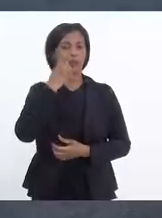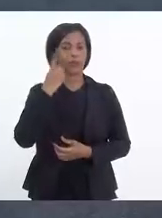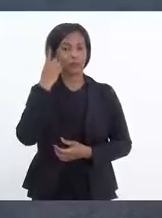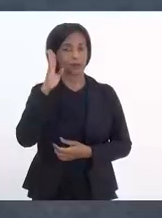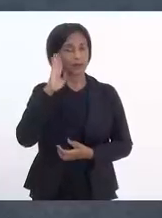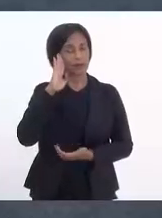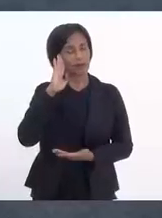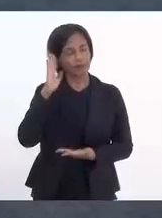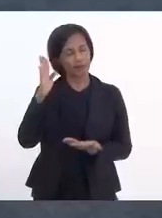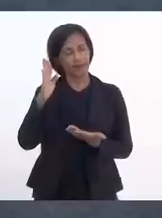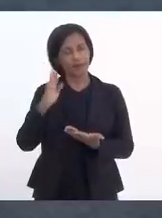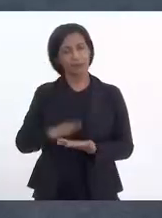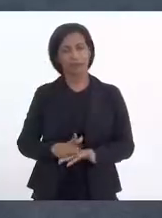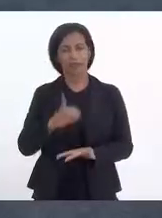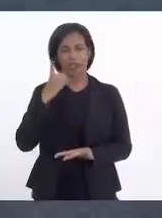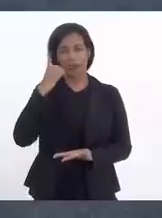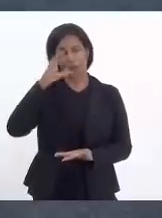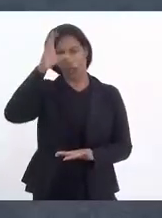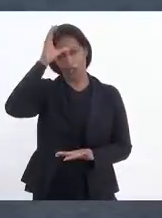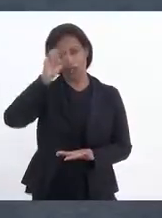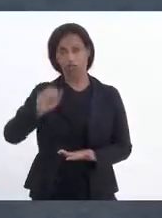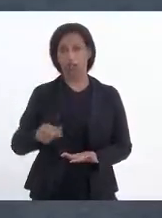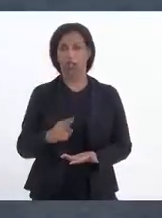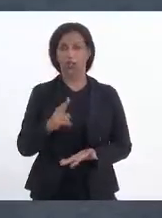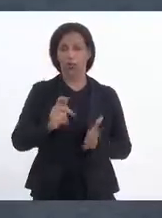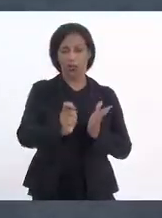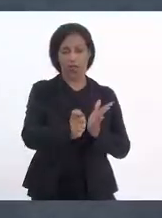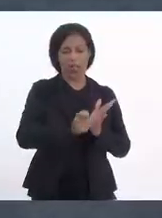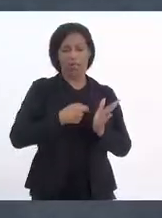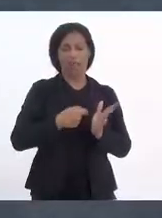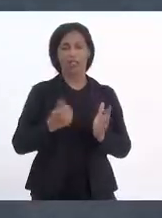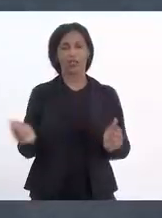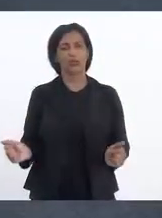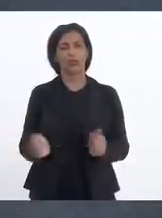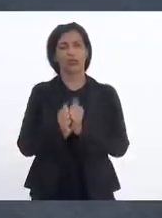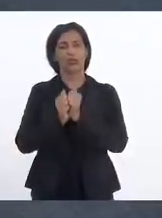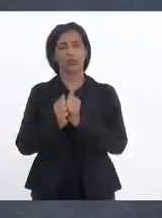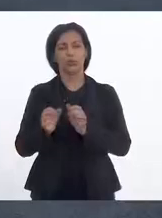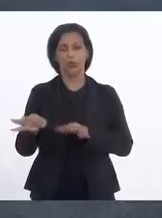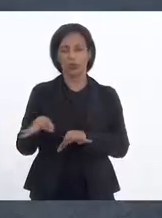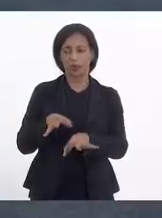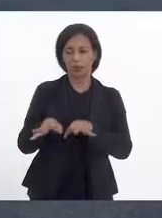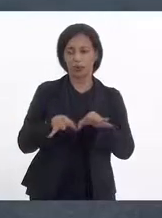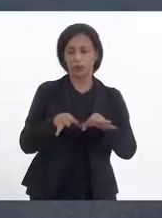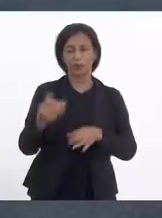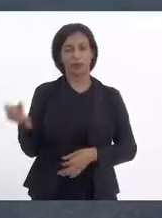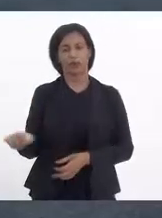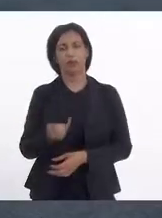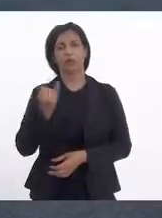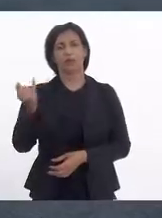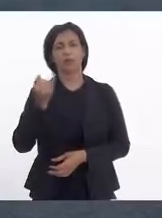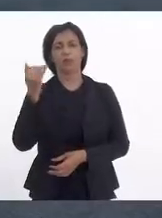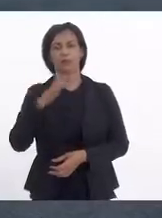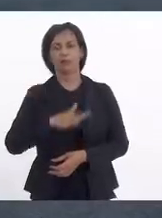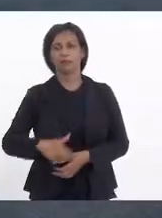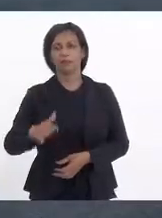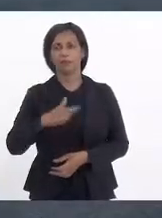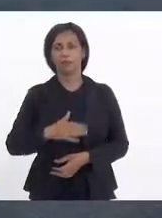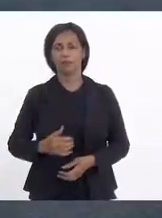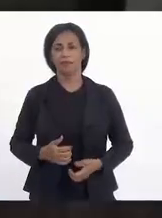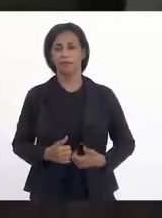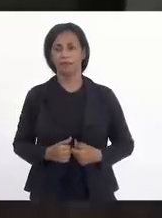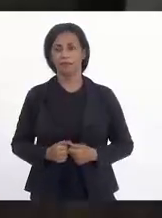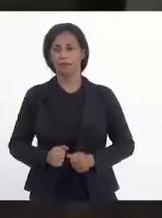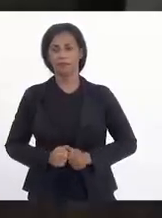e principalmente a deputado a tia Ju que tá assinando comigo esse projeto tão importante para nossas crianças Obrigada